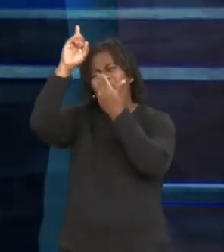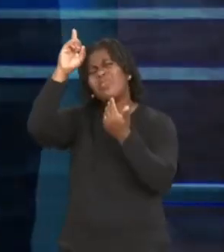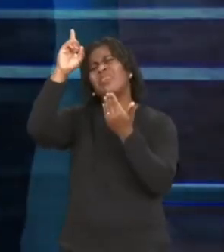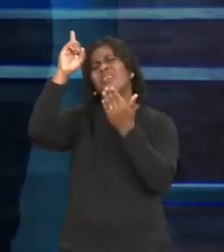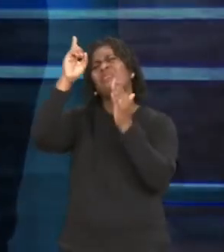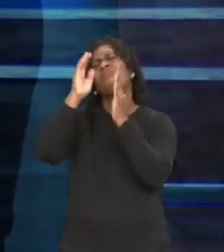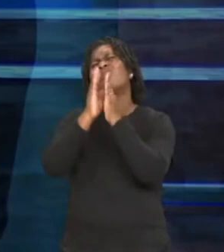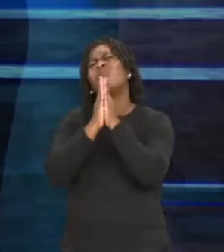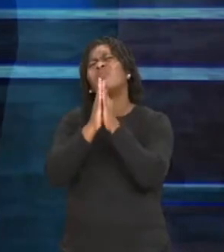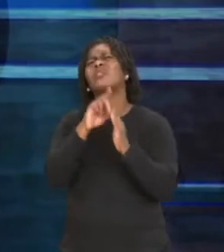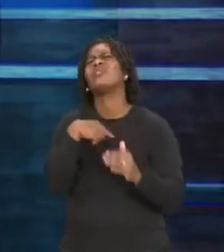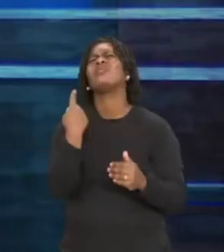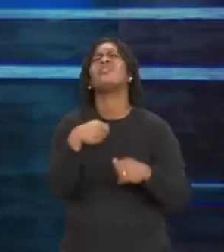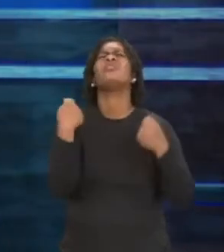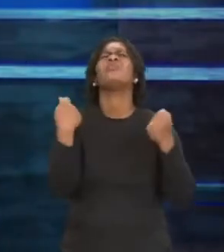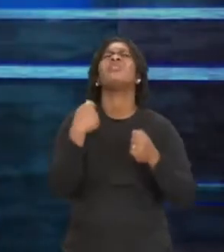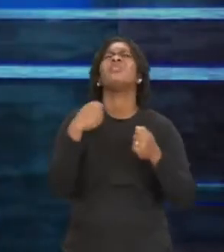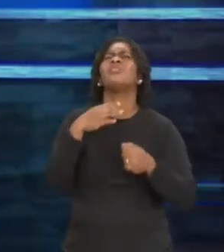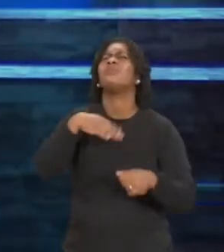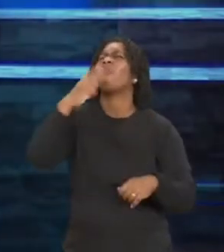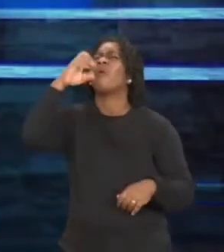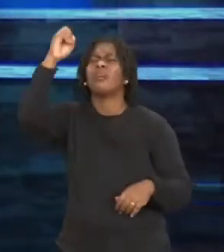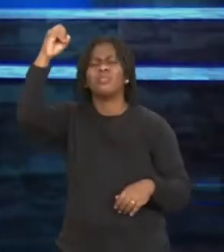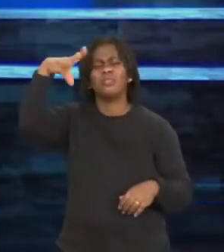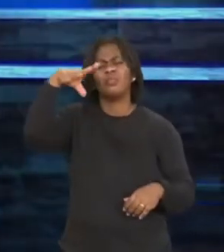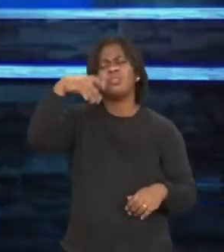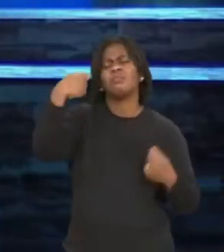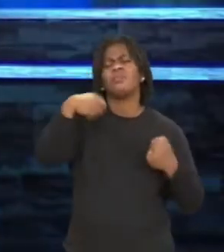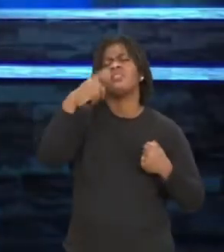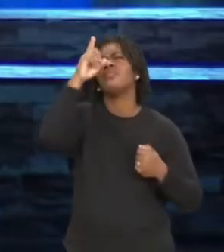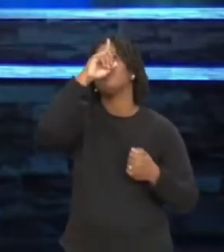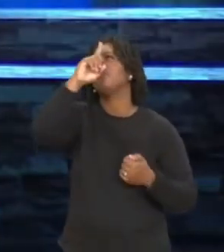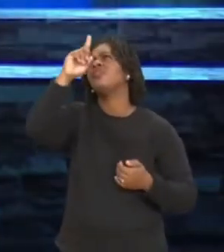Nós precisamos de mais luz, nós precisamos de Ti.